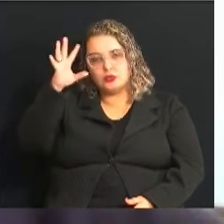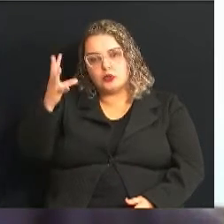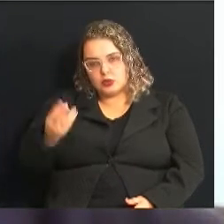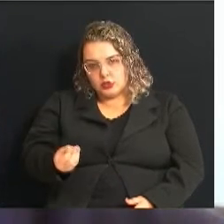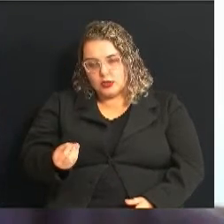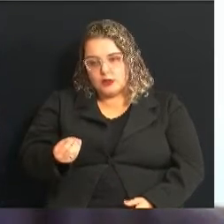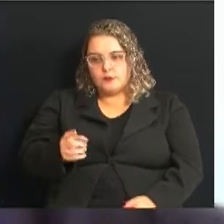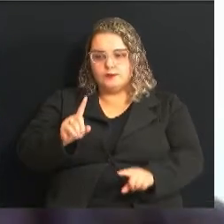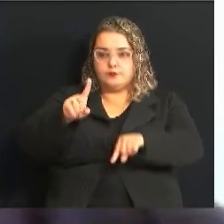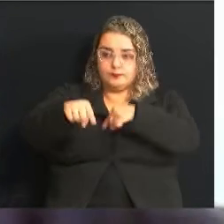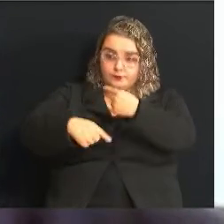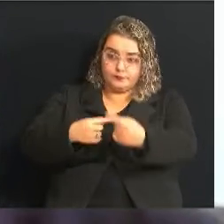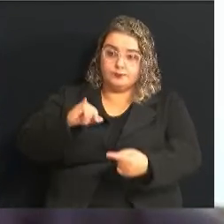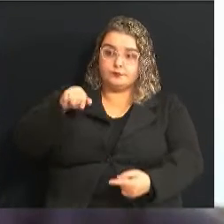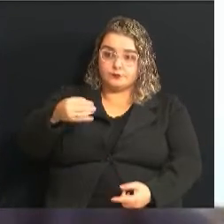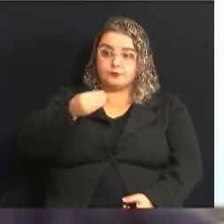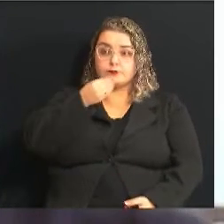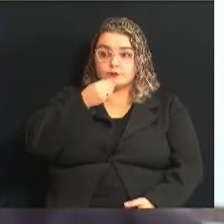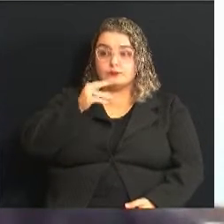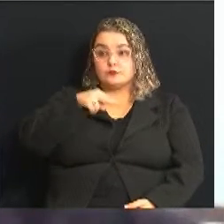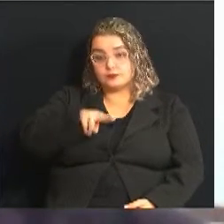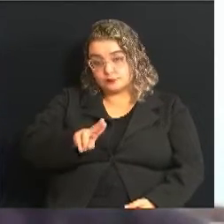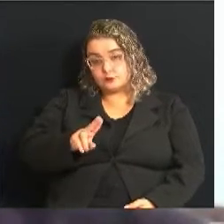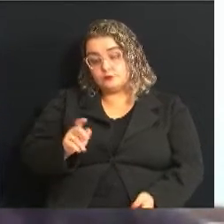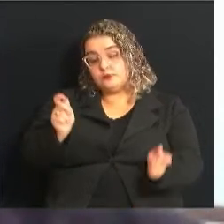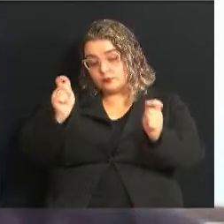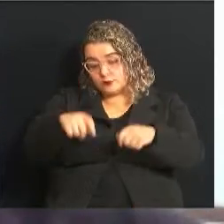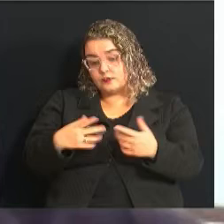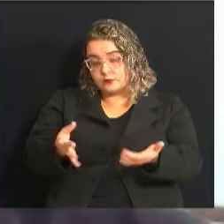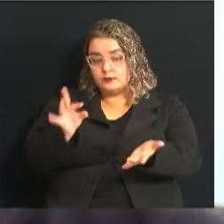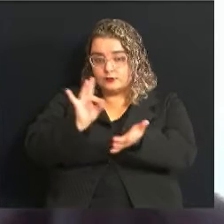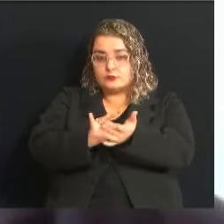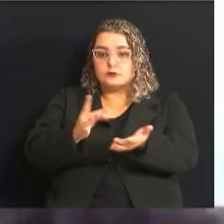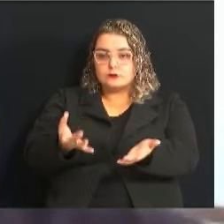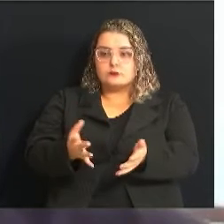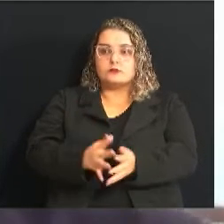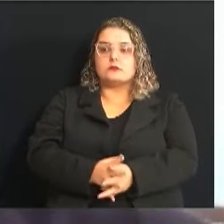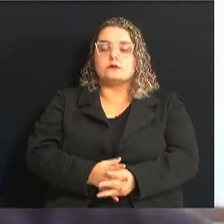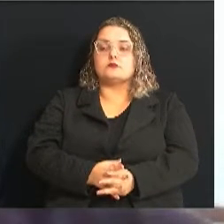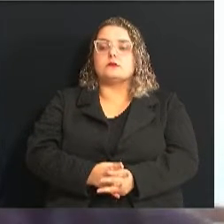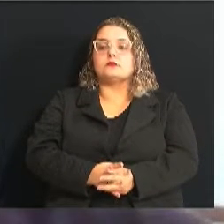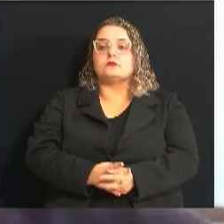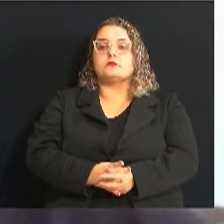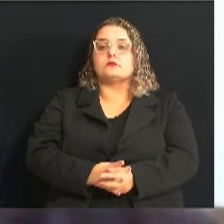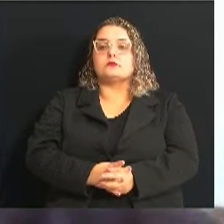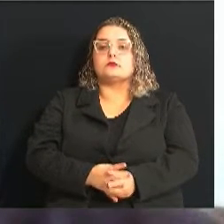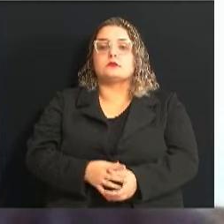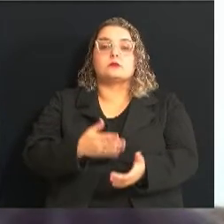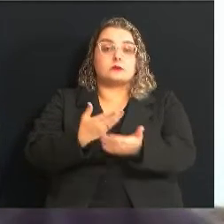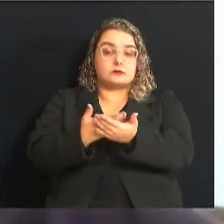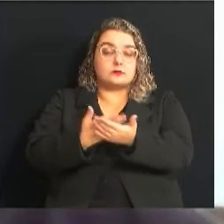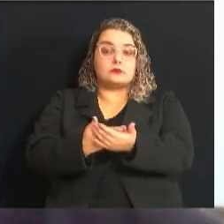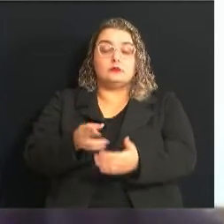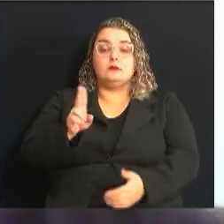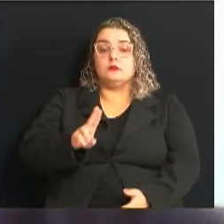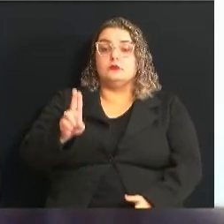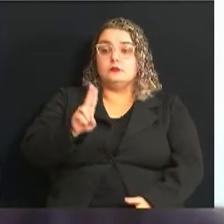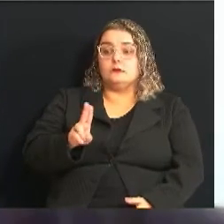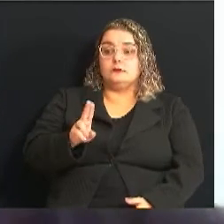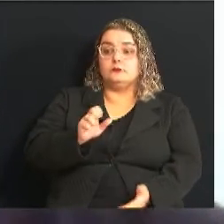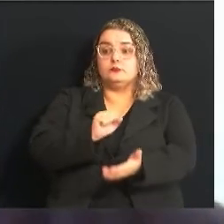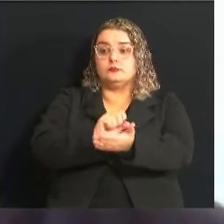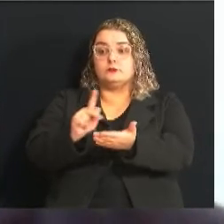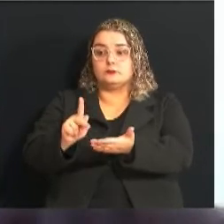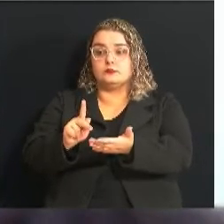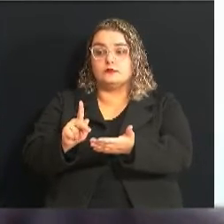Outra oportunidade, outra possibilidade, na realidade, é o estudante, utilizar um aplicativo que